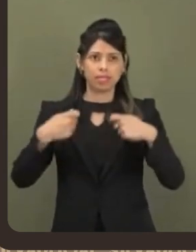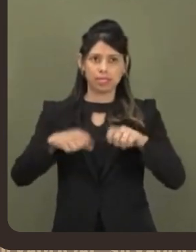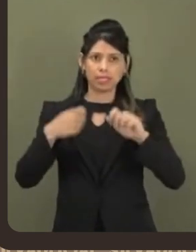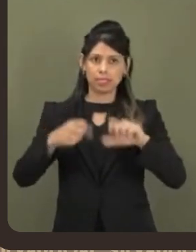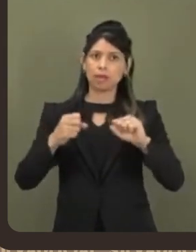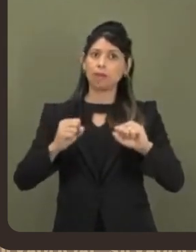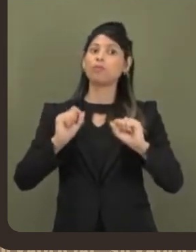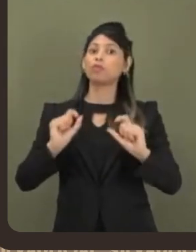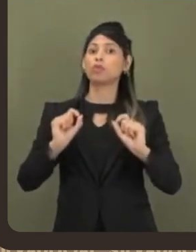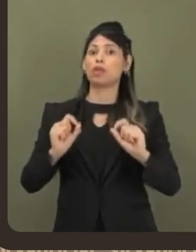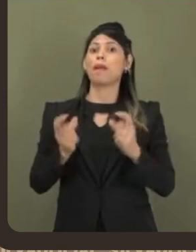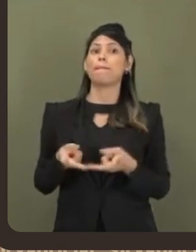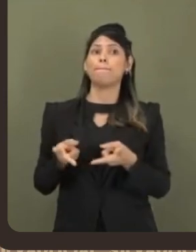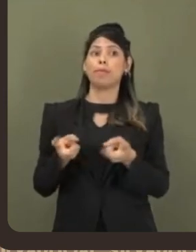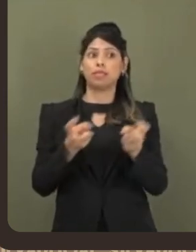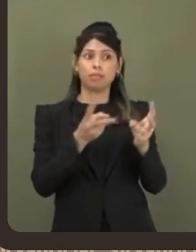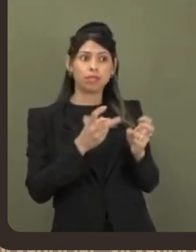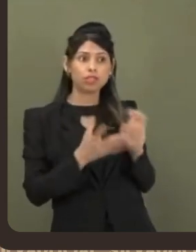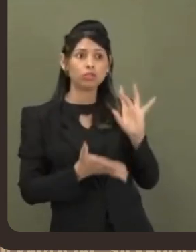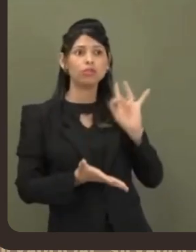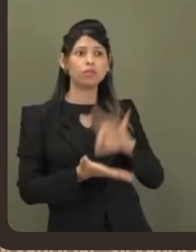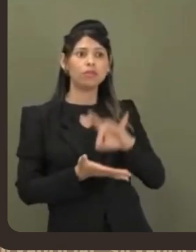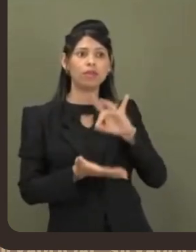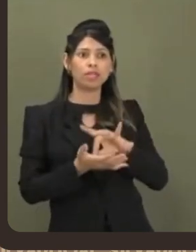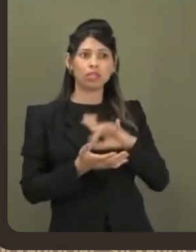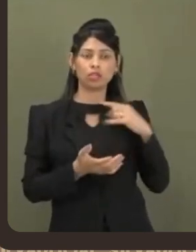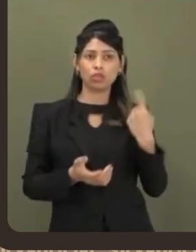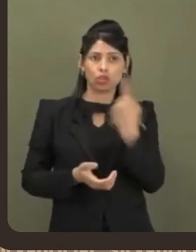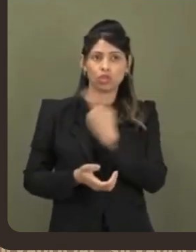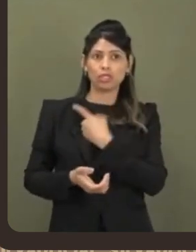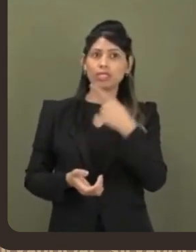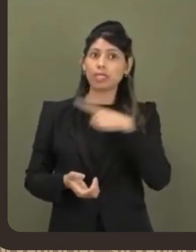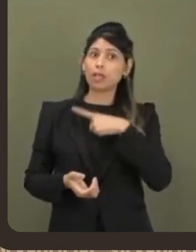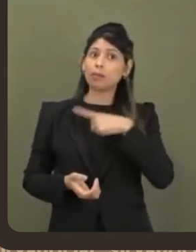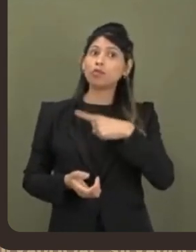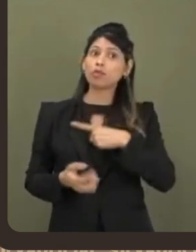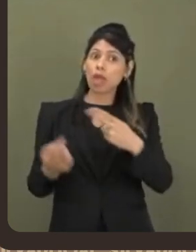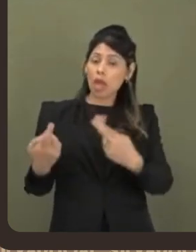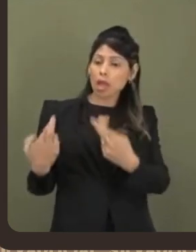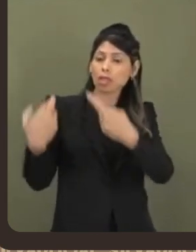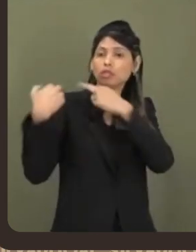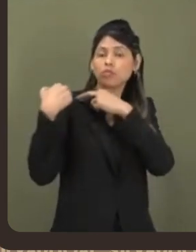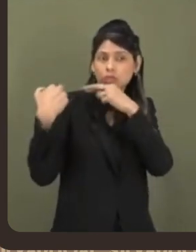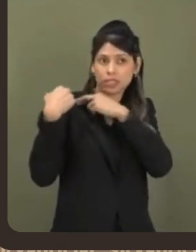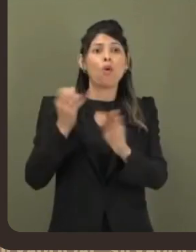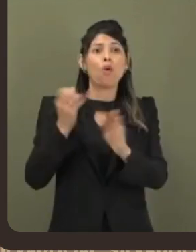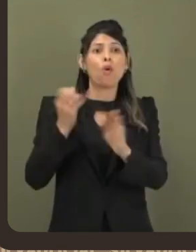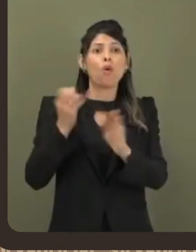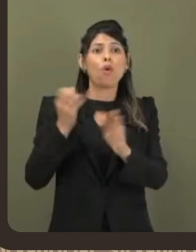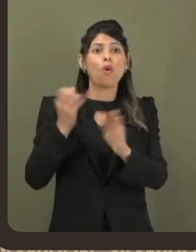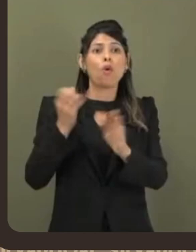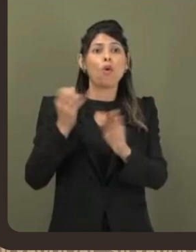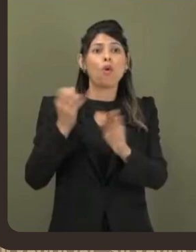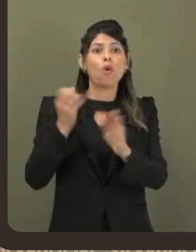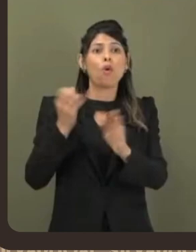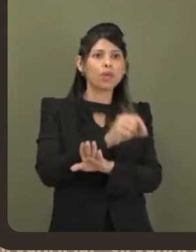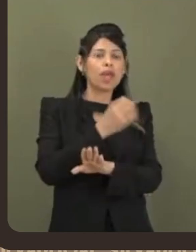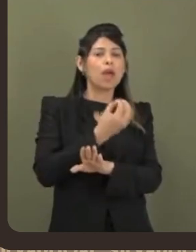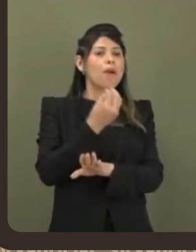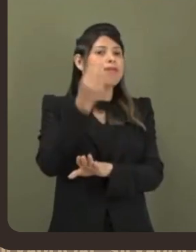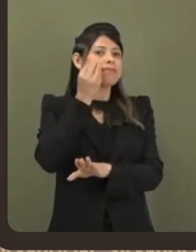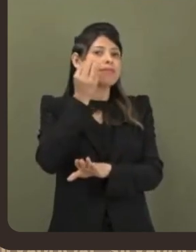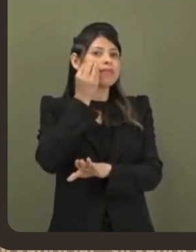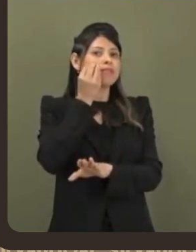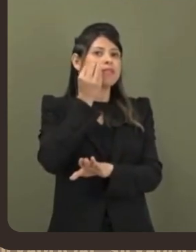senadores, percebamos, porque nós somos a casa, para dar um freio em tudo isso. Votar o marco temporal é dividir o país